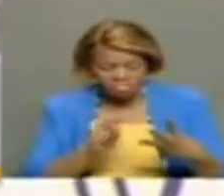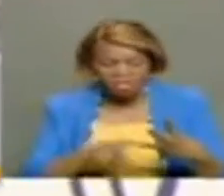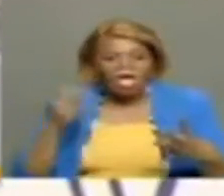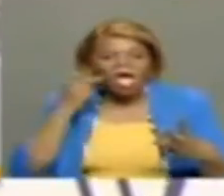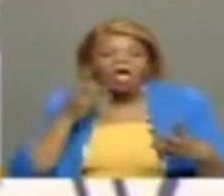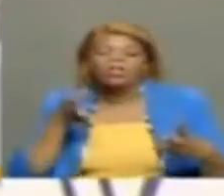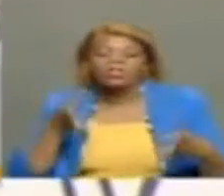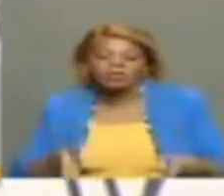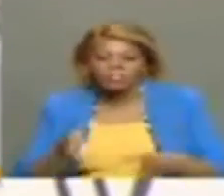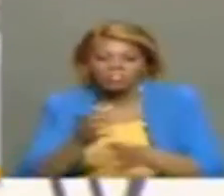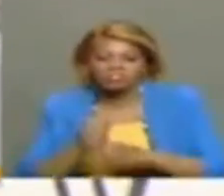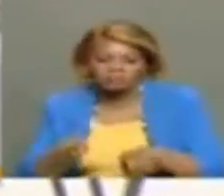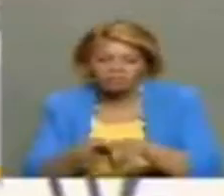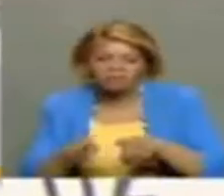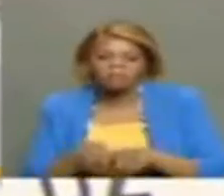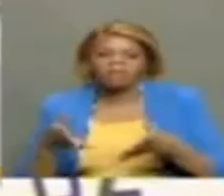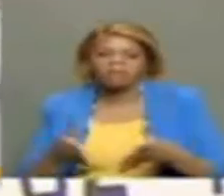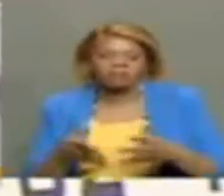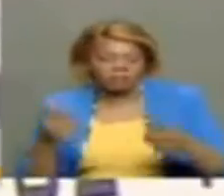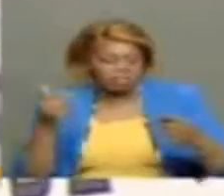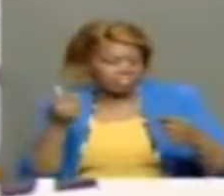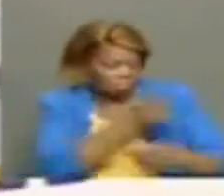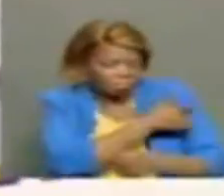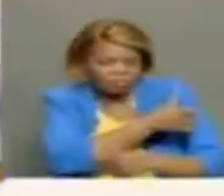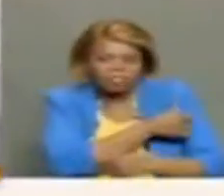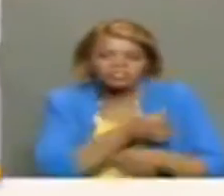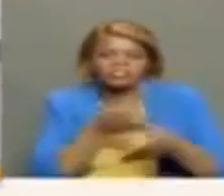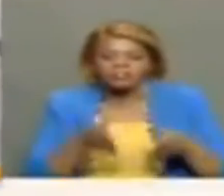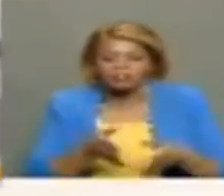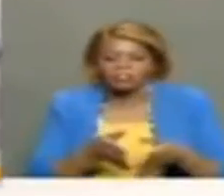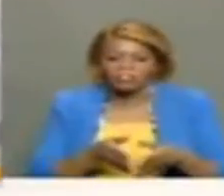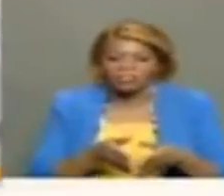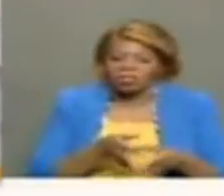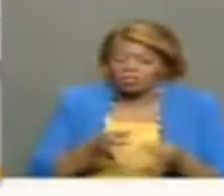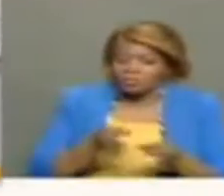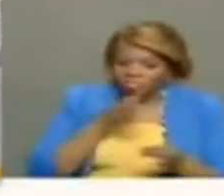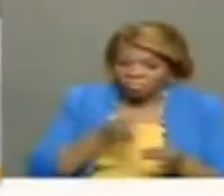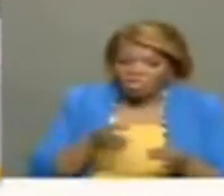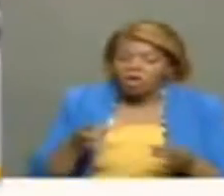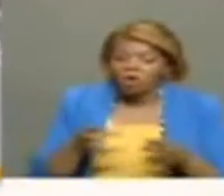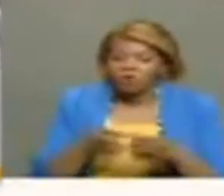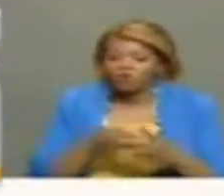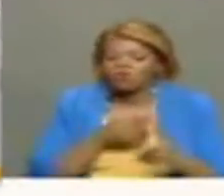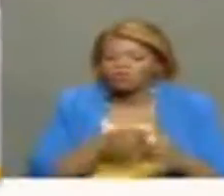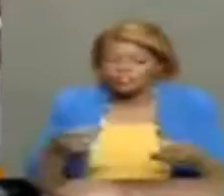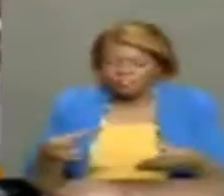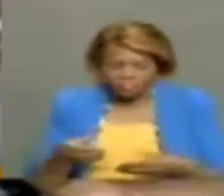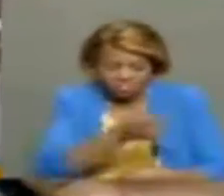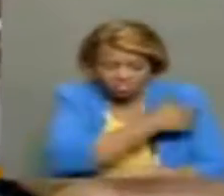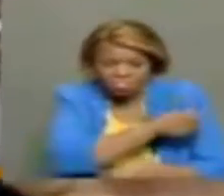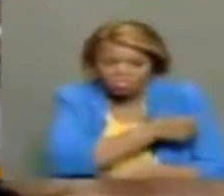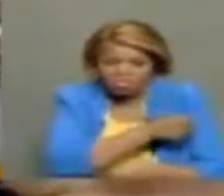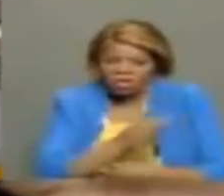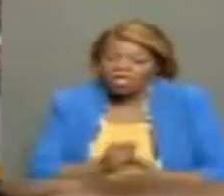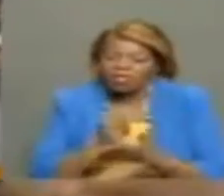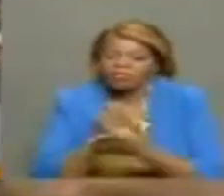da iniciativa COVAX. Como já divulgamos, a iniciativa COVAX prevê uma cobertura de